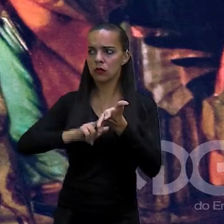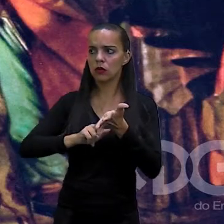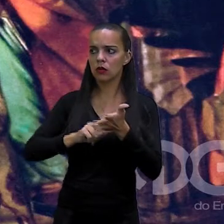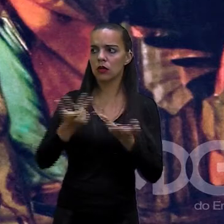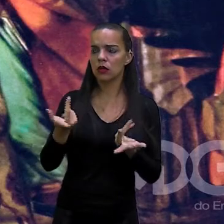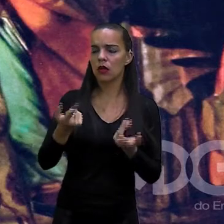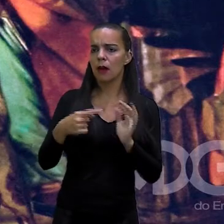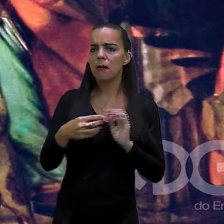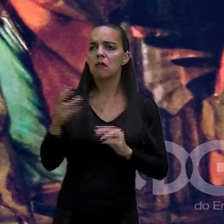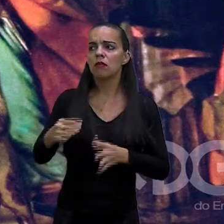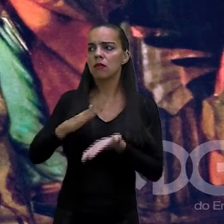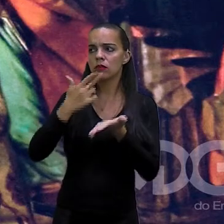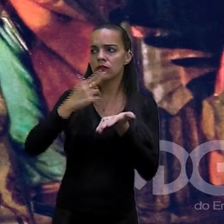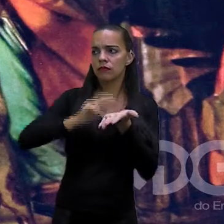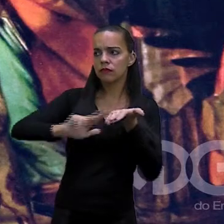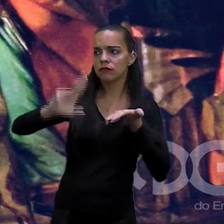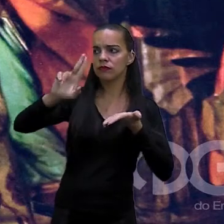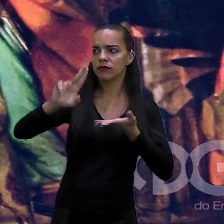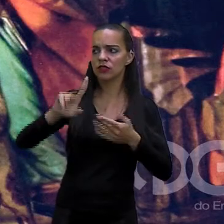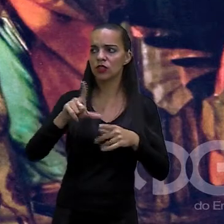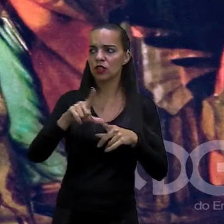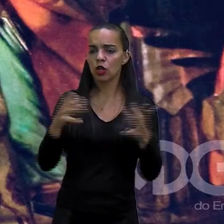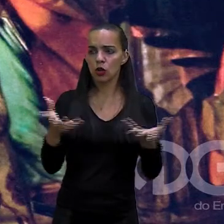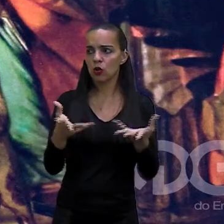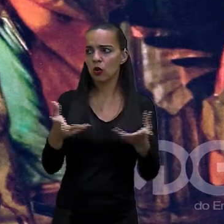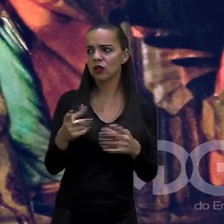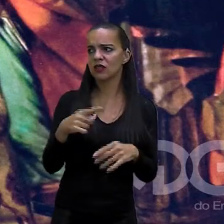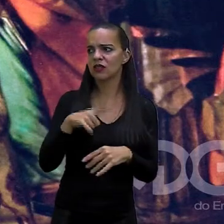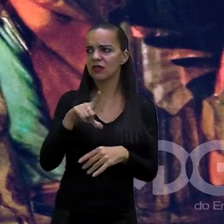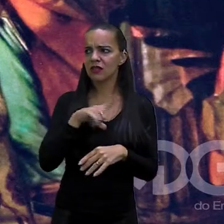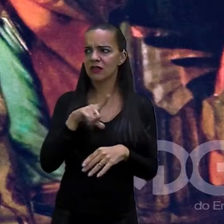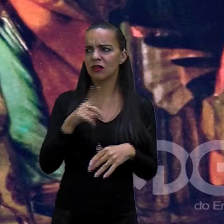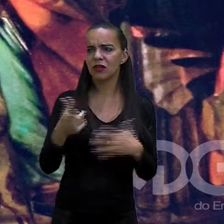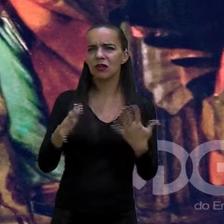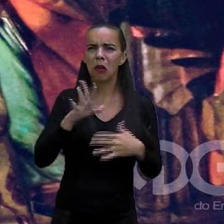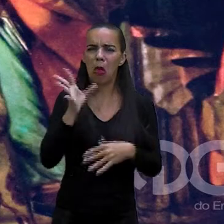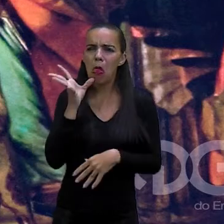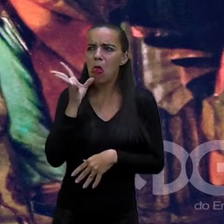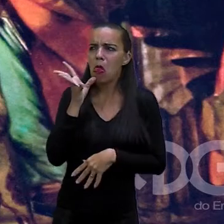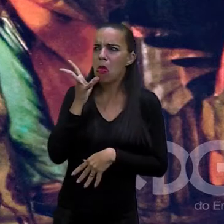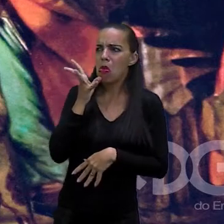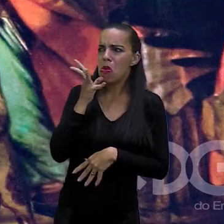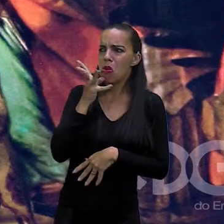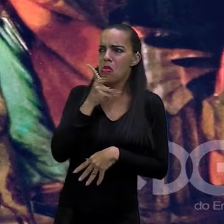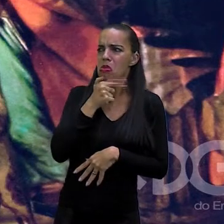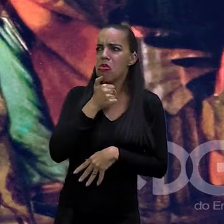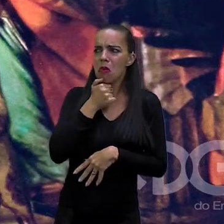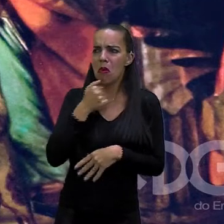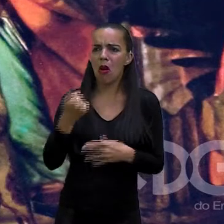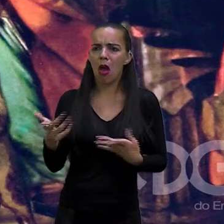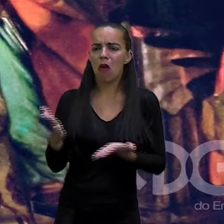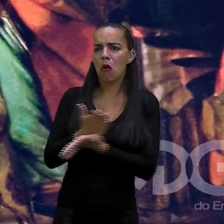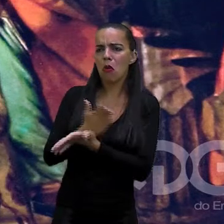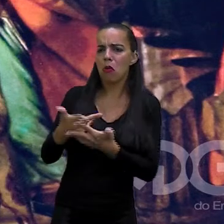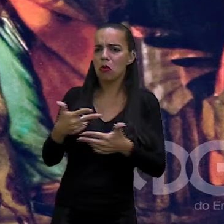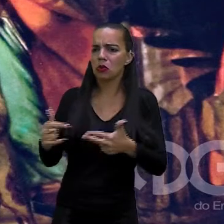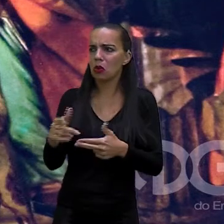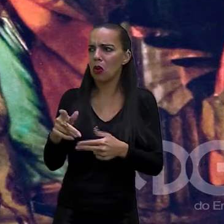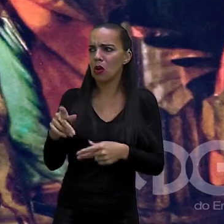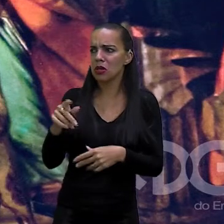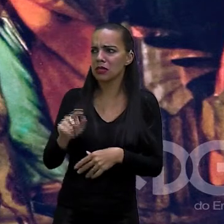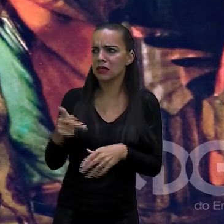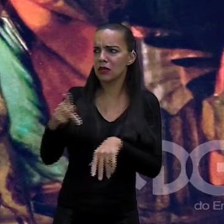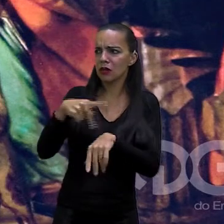mandar para alguma das províncias que hoje são estados, então demorava muito tempo para as coisas acontecerem. Então,